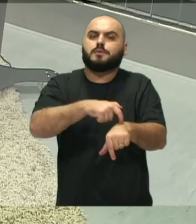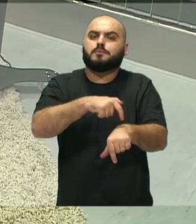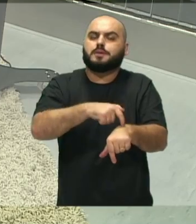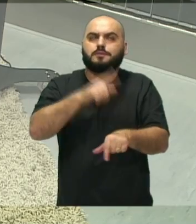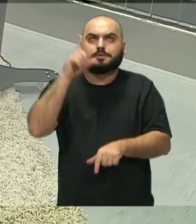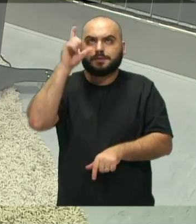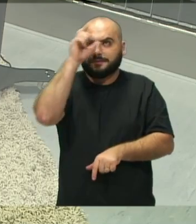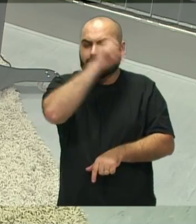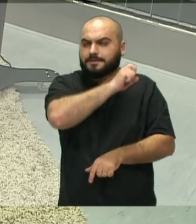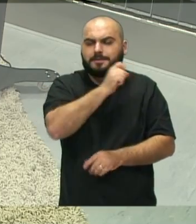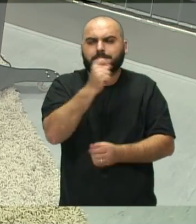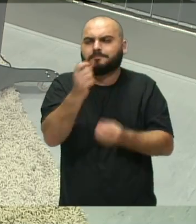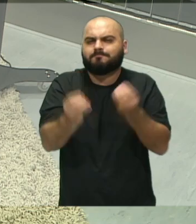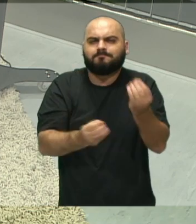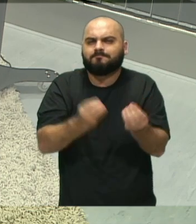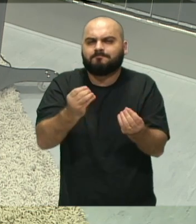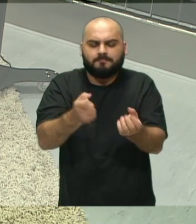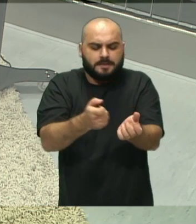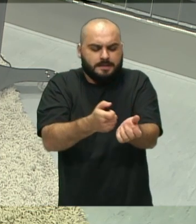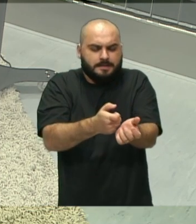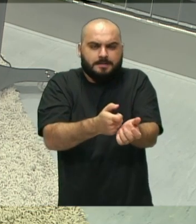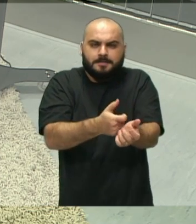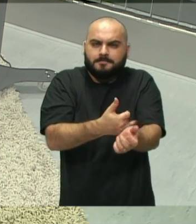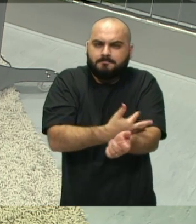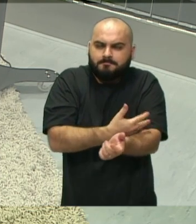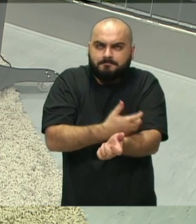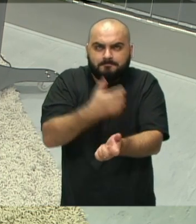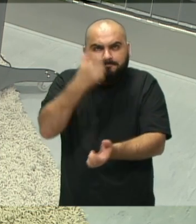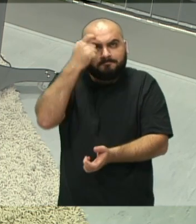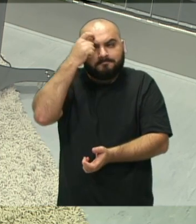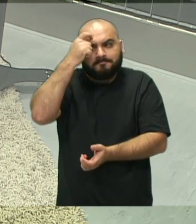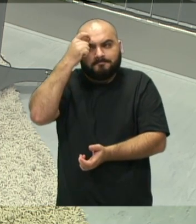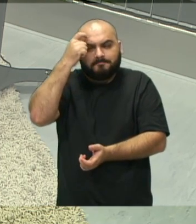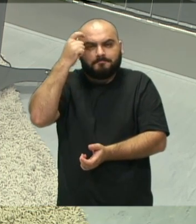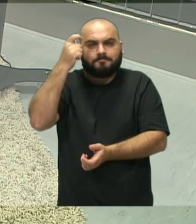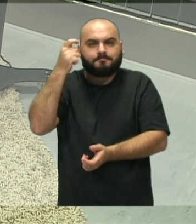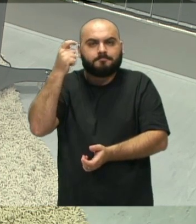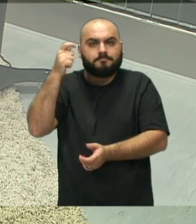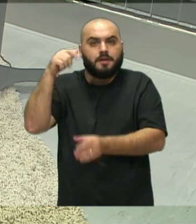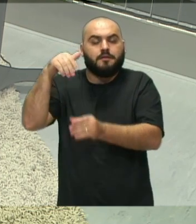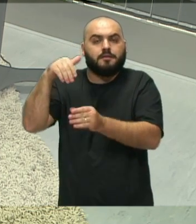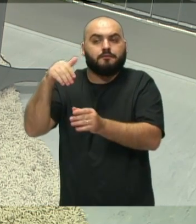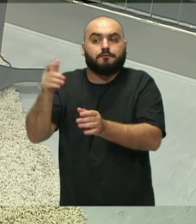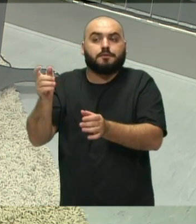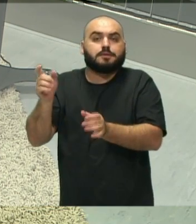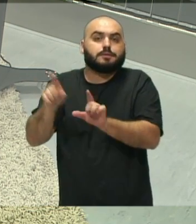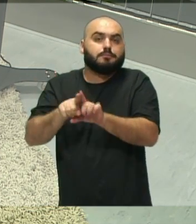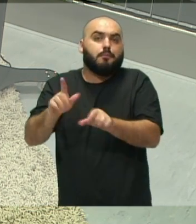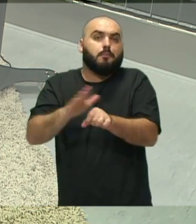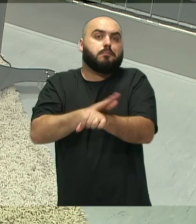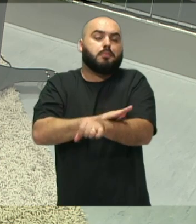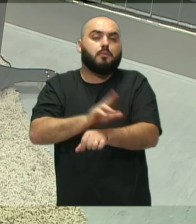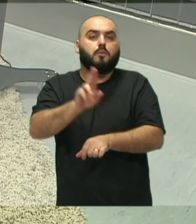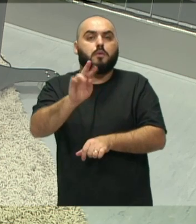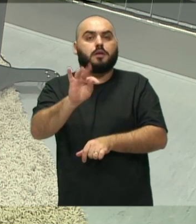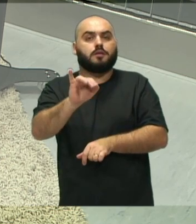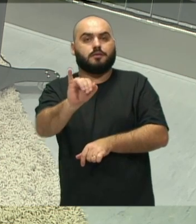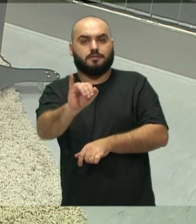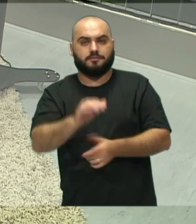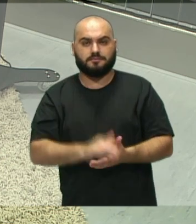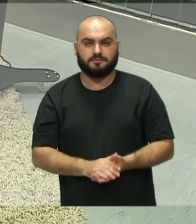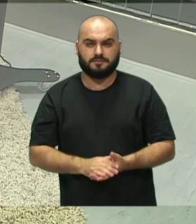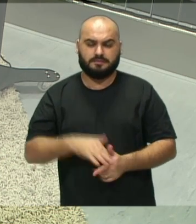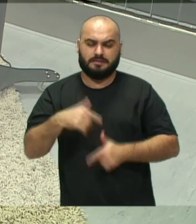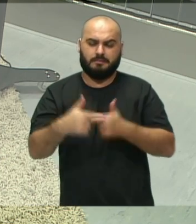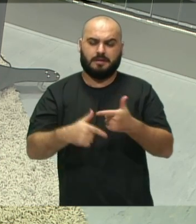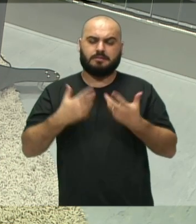momento, a questão emocional, as preocupações com as lotações das UTIs, o esgotamento